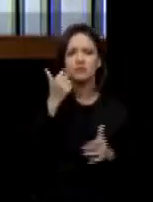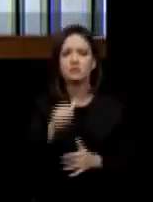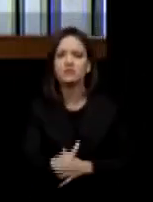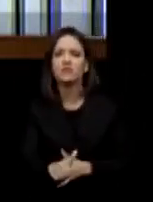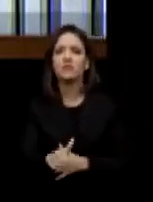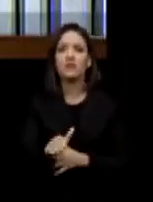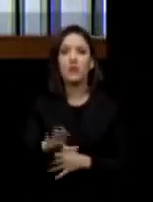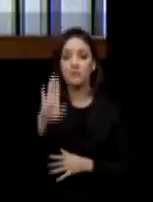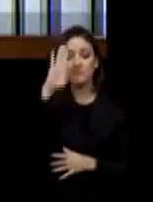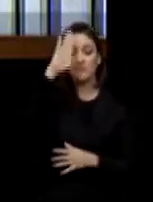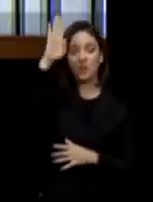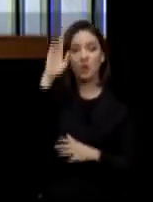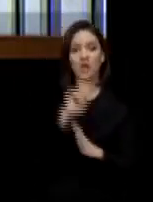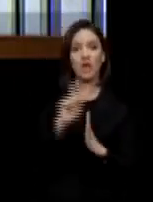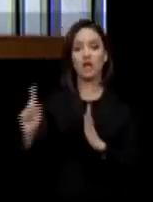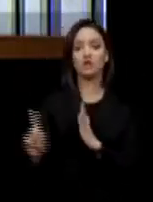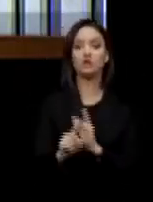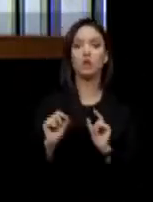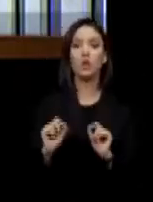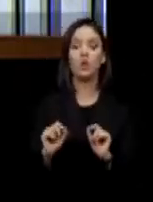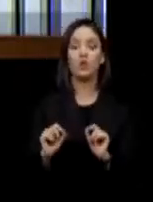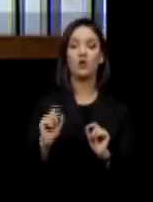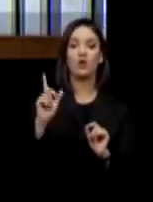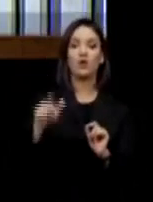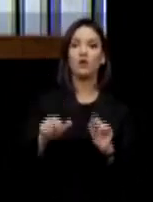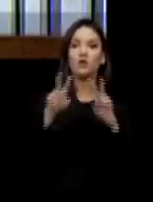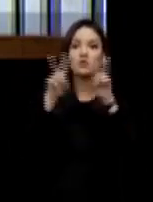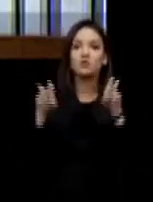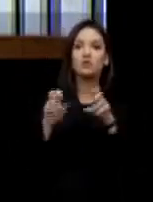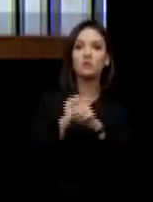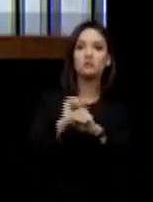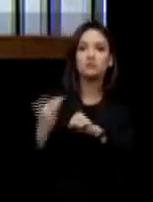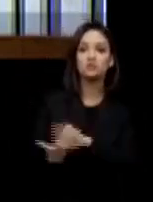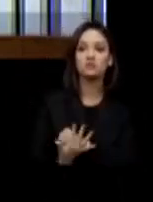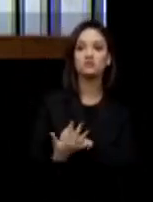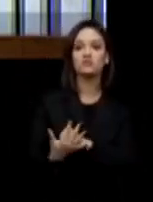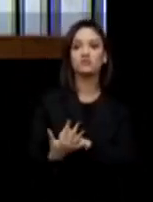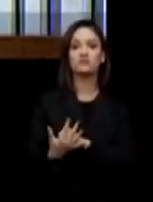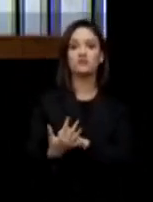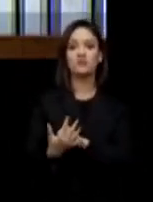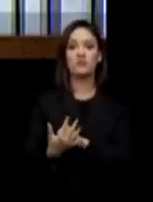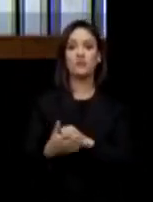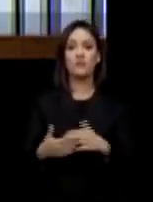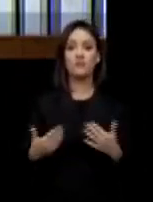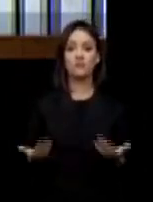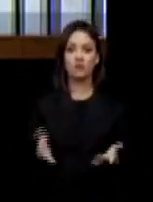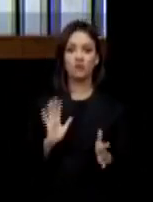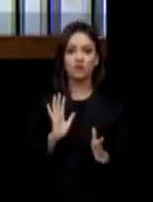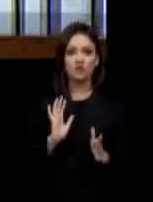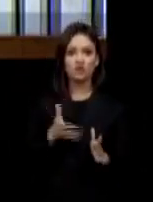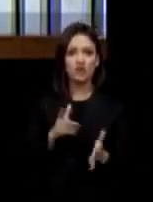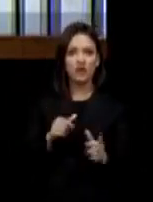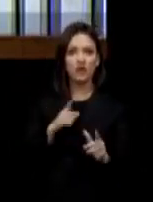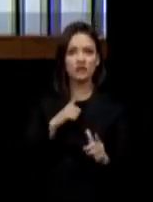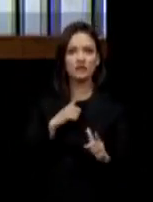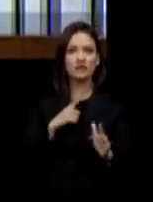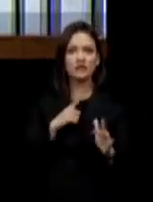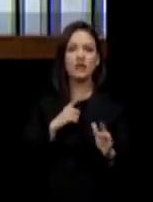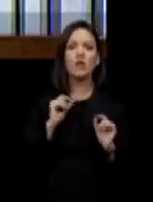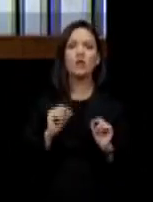questões relativas à pandemia. Até há poucos instantes, haviam sido registrados